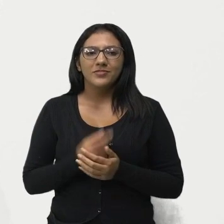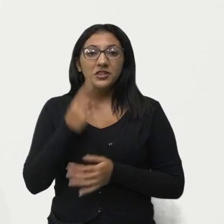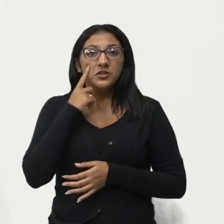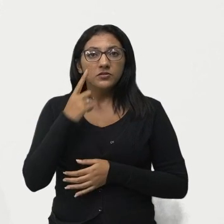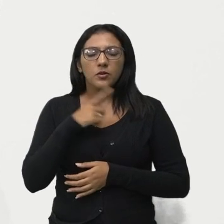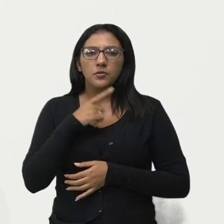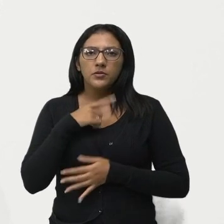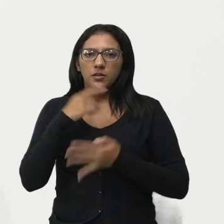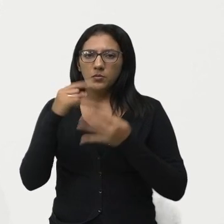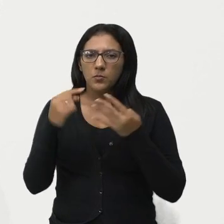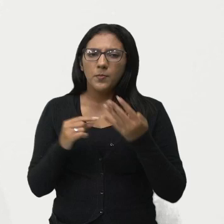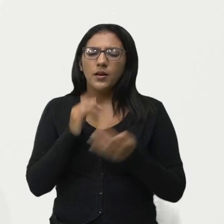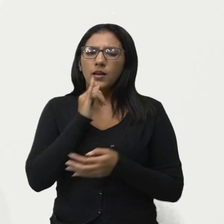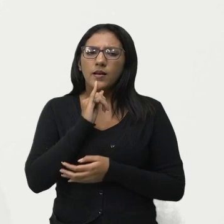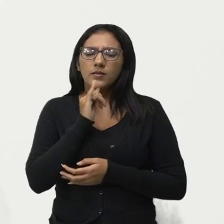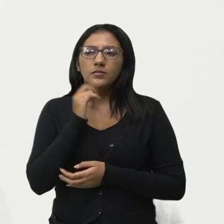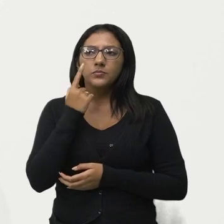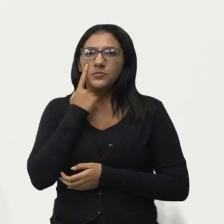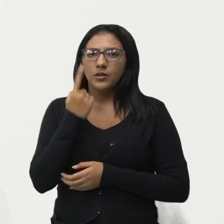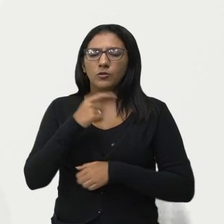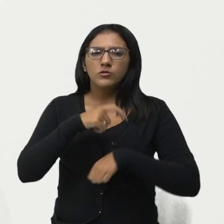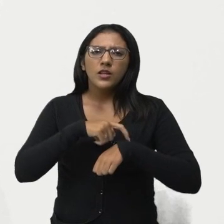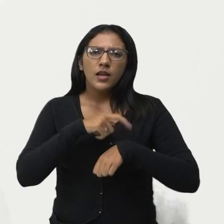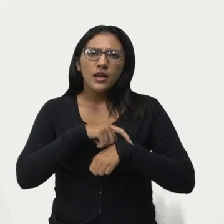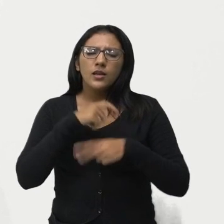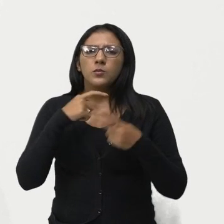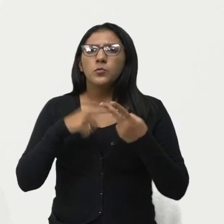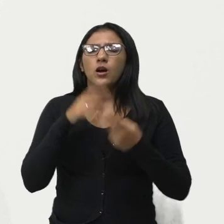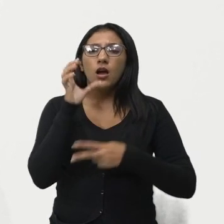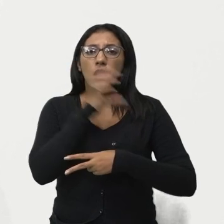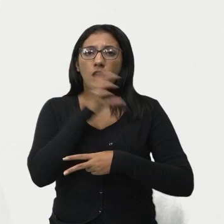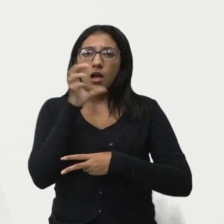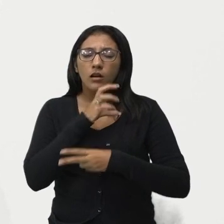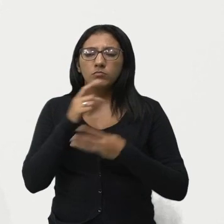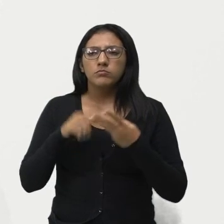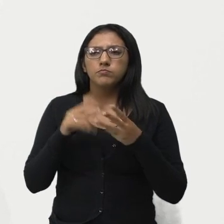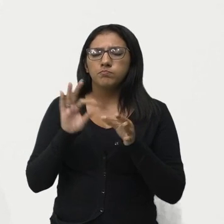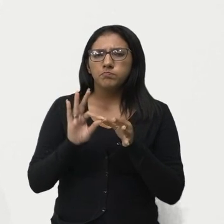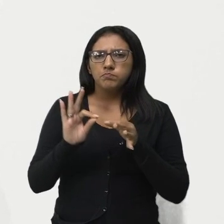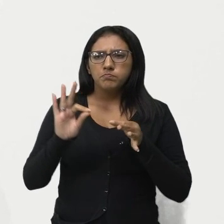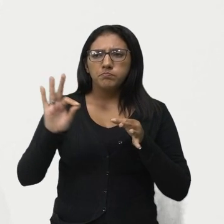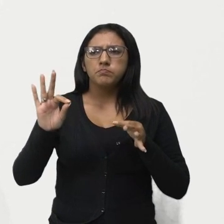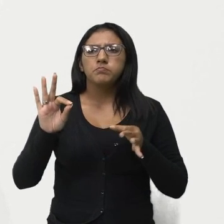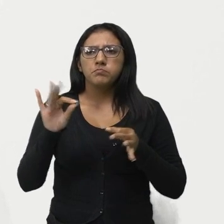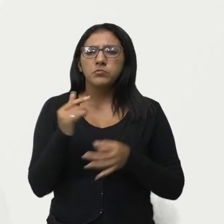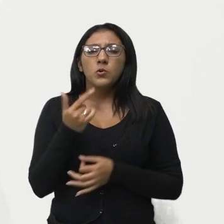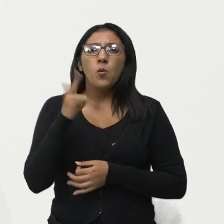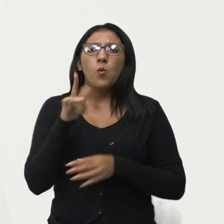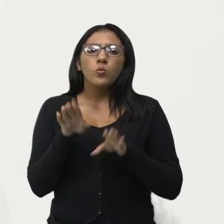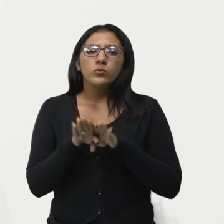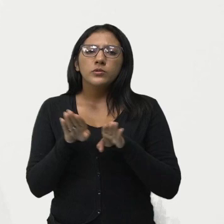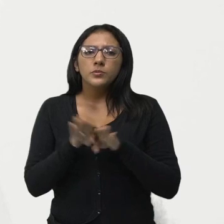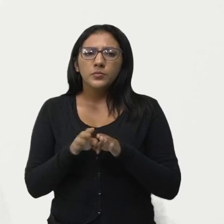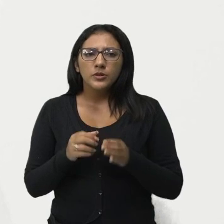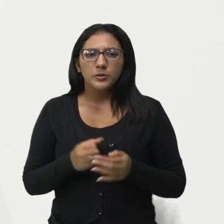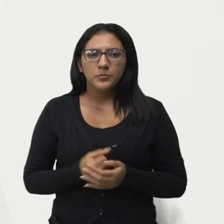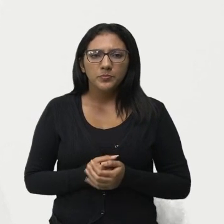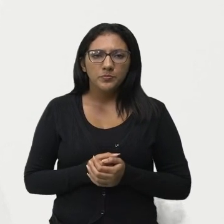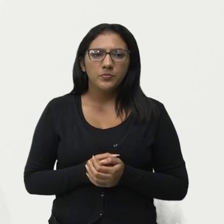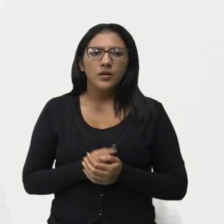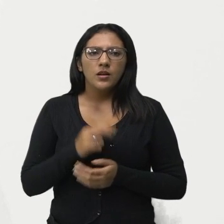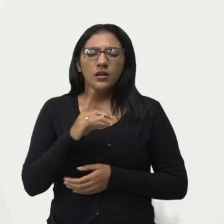de grandezas, né? Tempo, velocidade, distância, o que mais nós tínhamos?